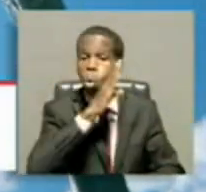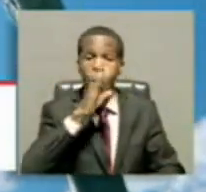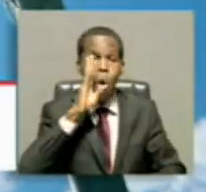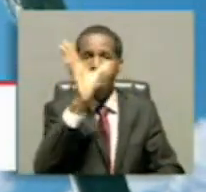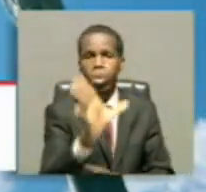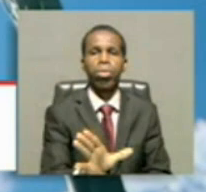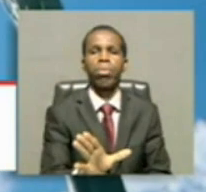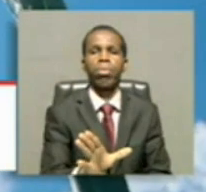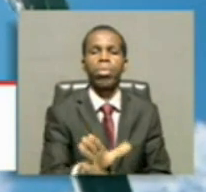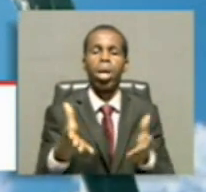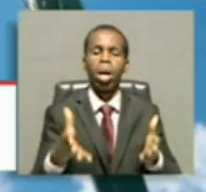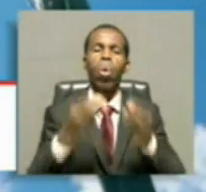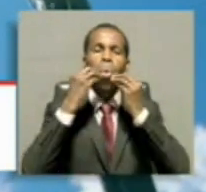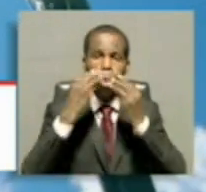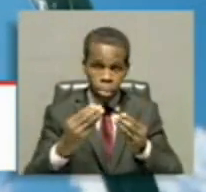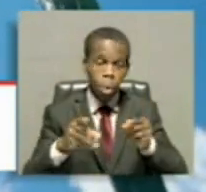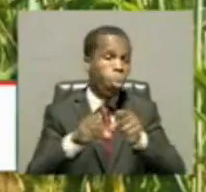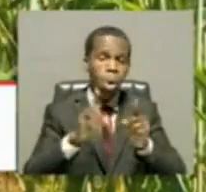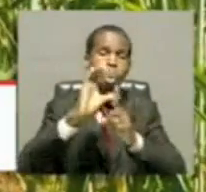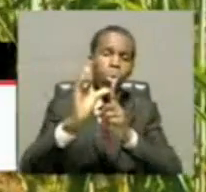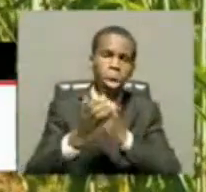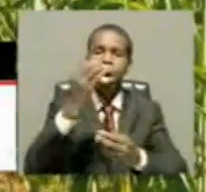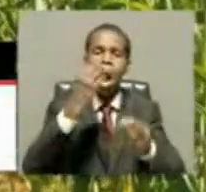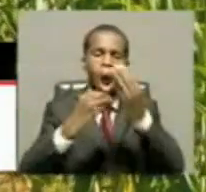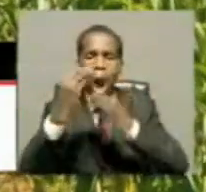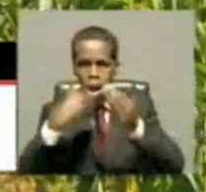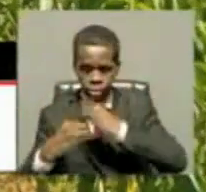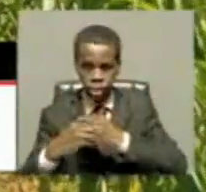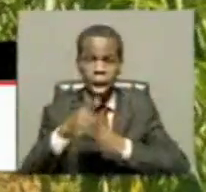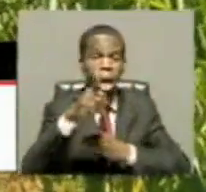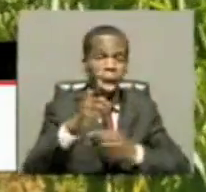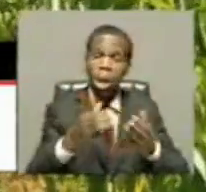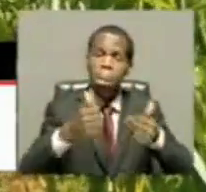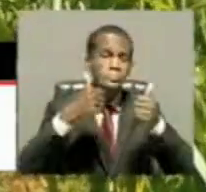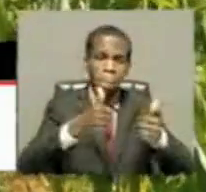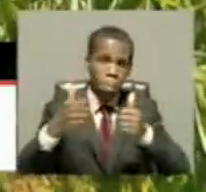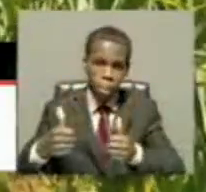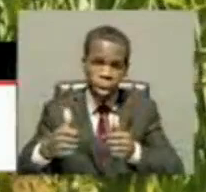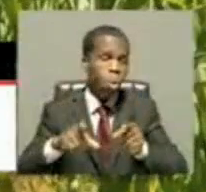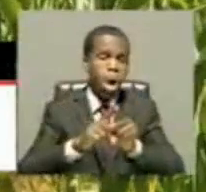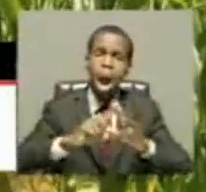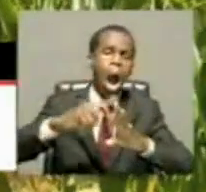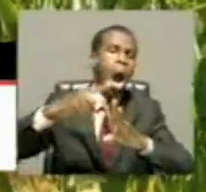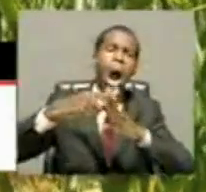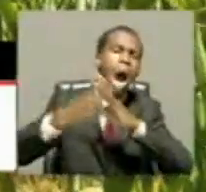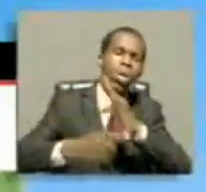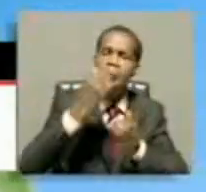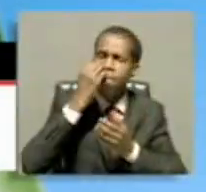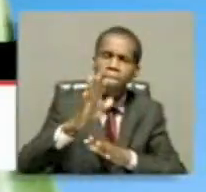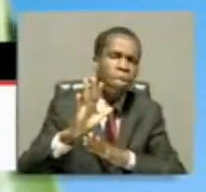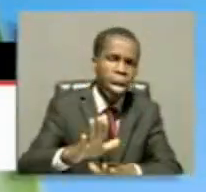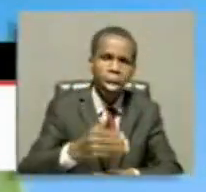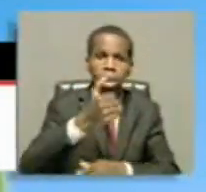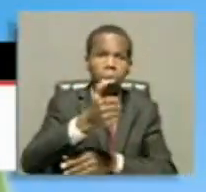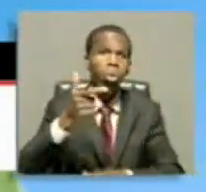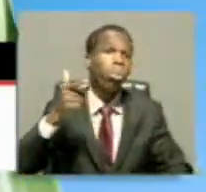Foi uma das primeiras plantas domesticadas para a alimentação. Carrega consigo 5 mil anos de civilização e é